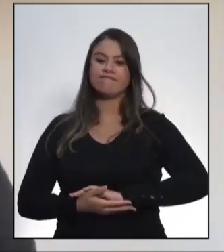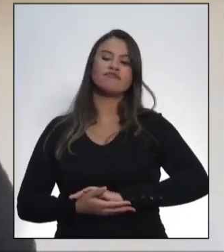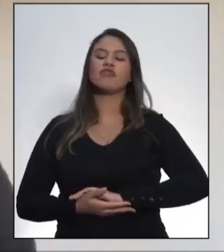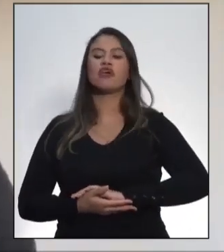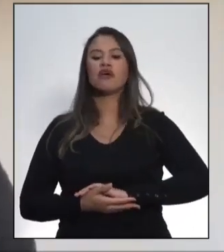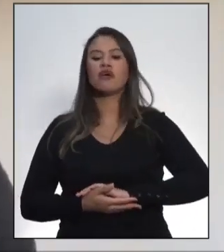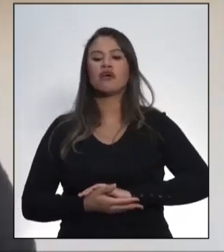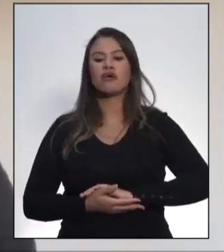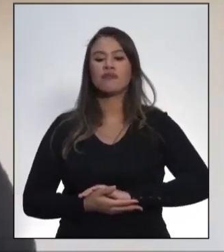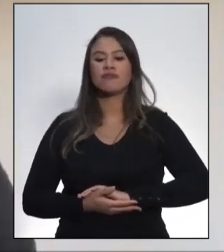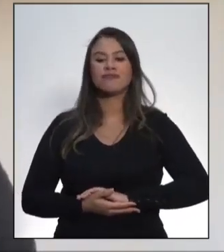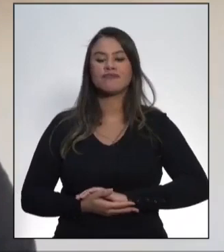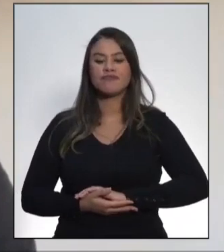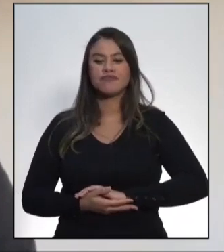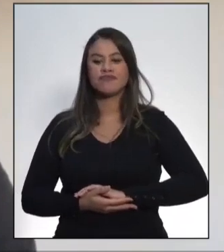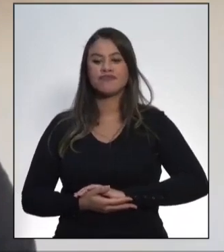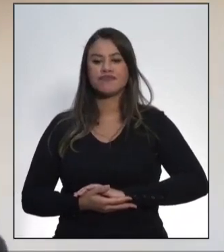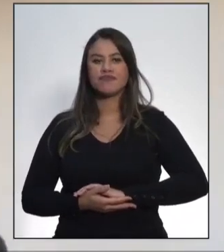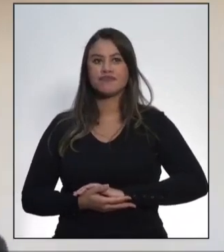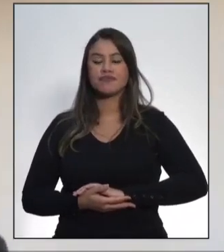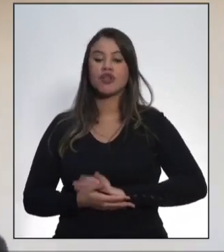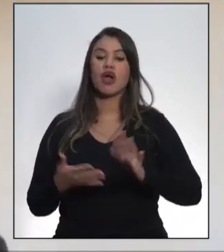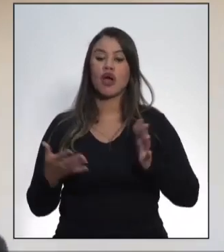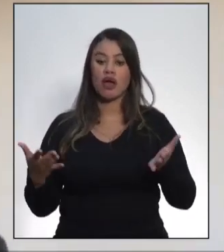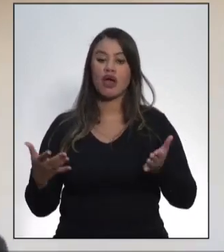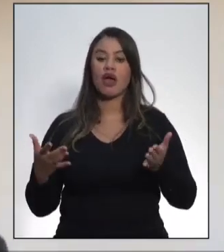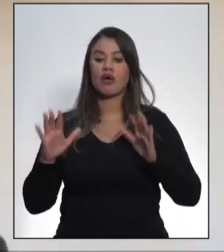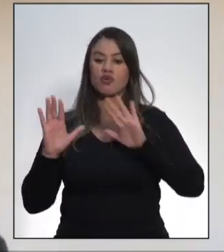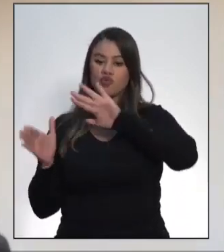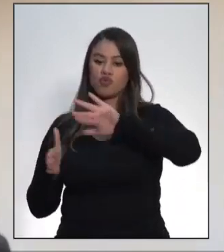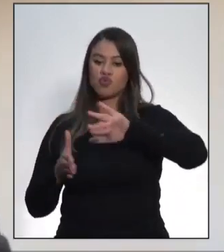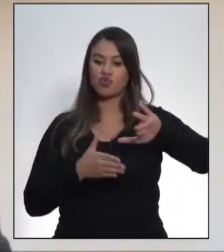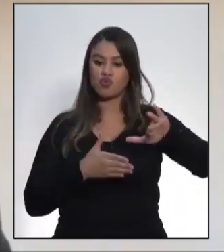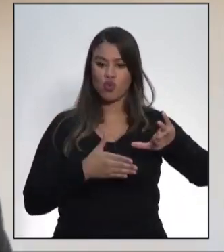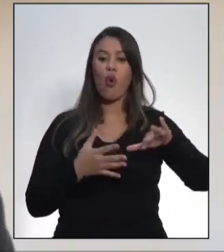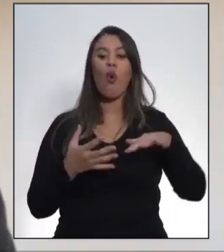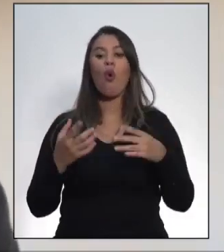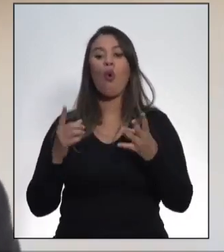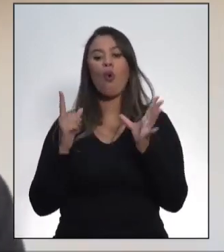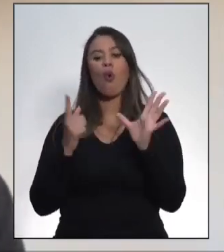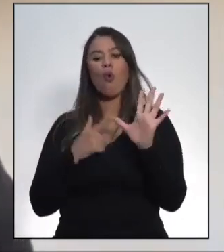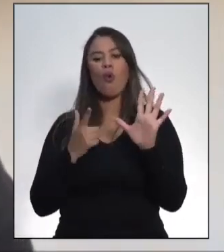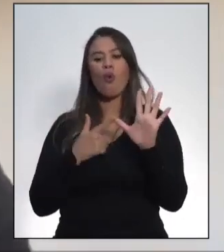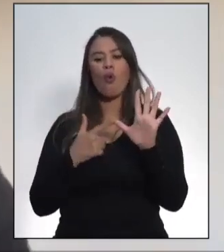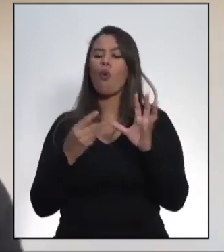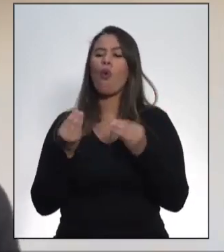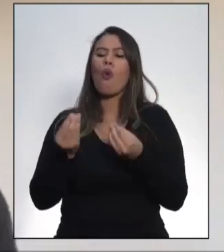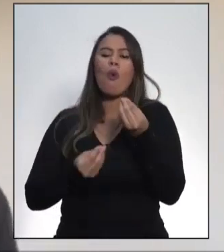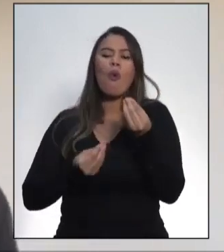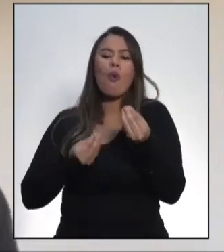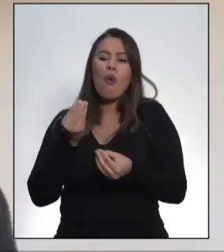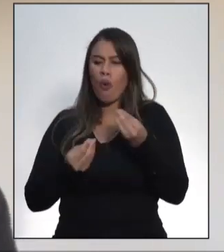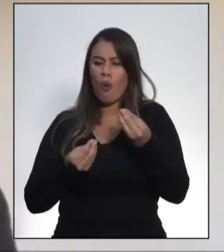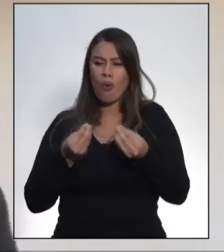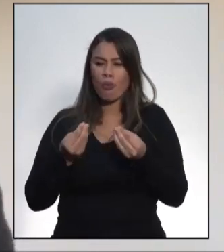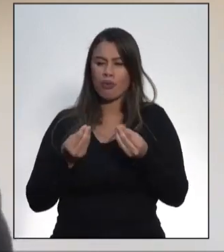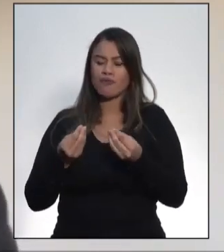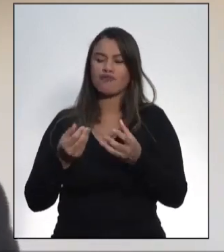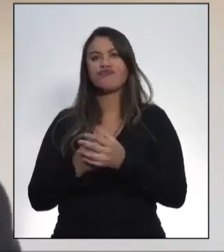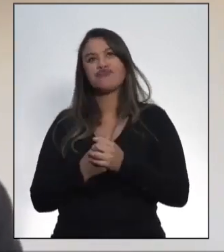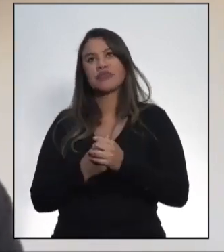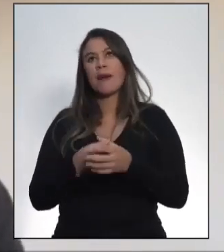Mas onde eu estava aqui? Em um outro componente que é o como a gente vai comunicar. A gente pode comunicar